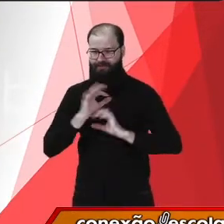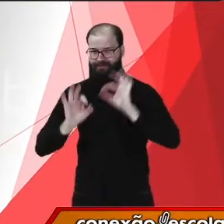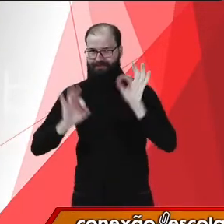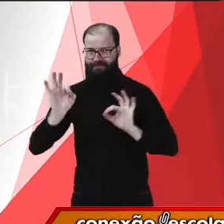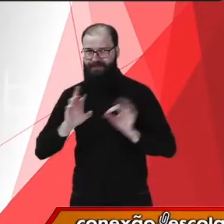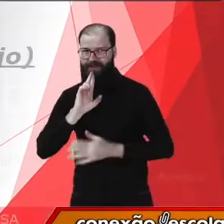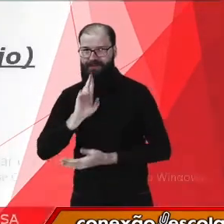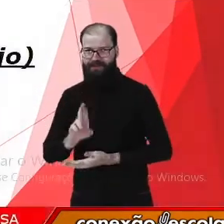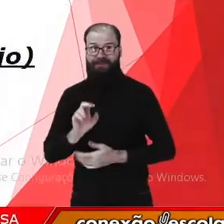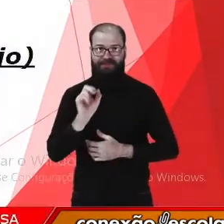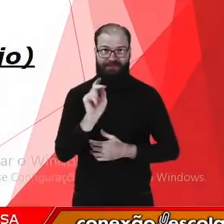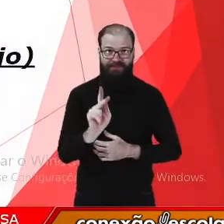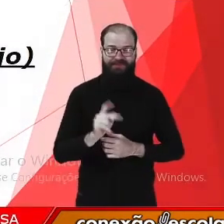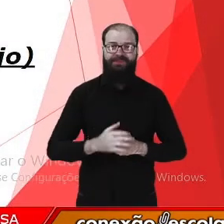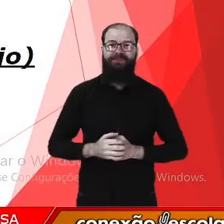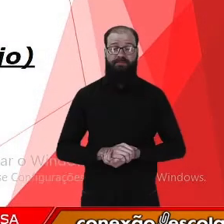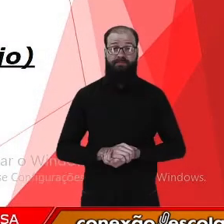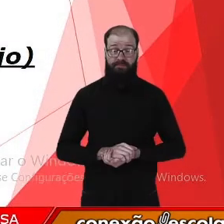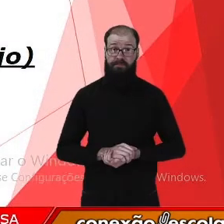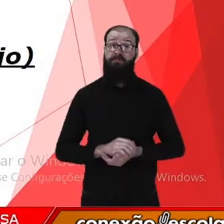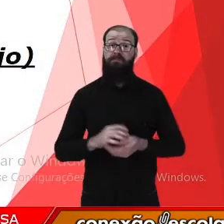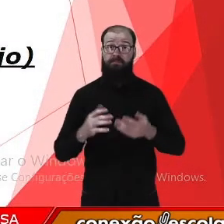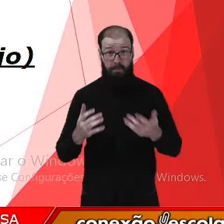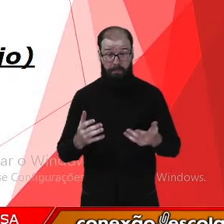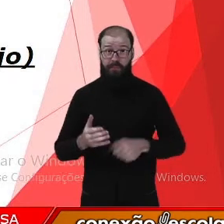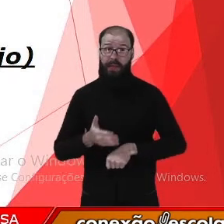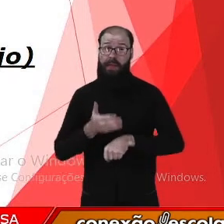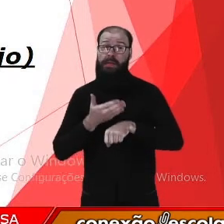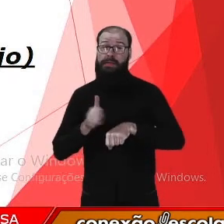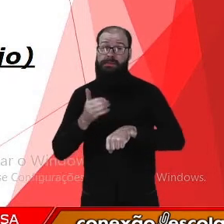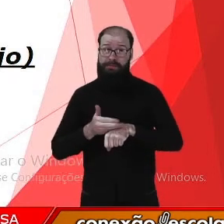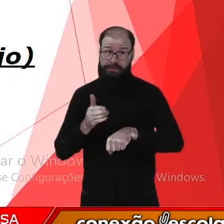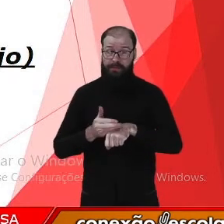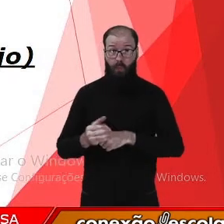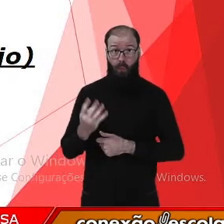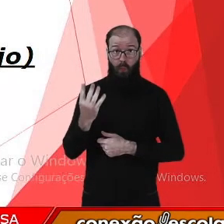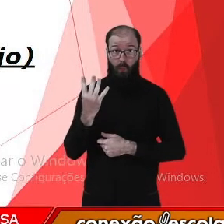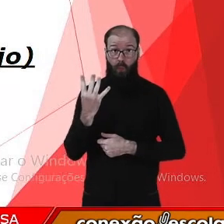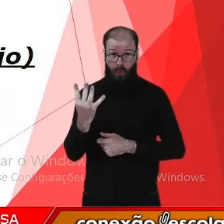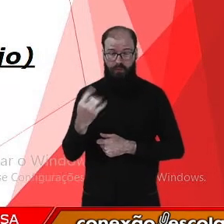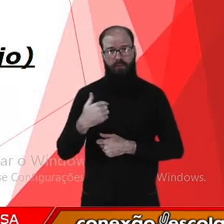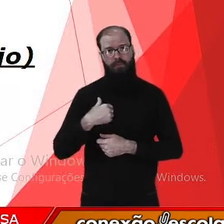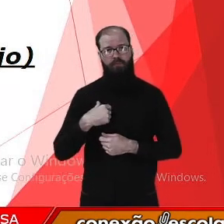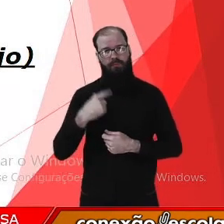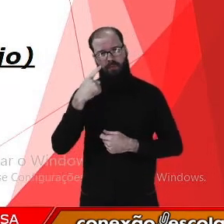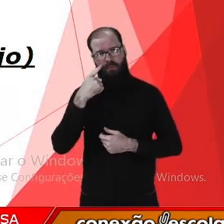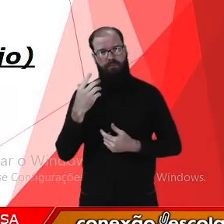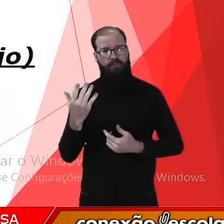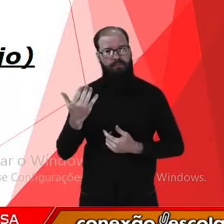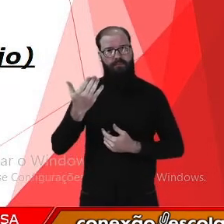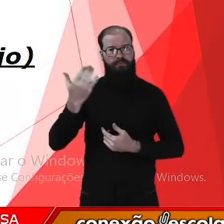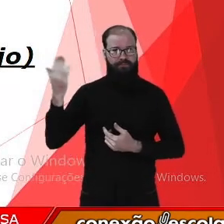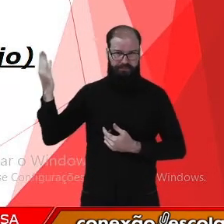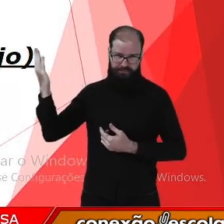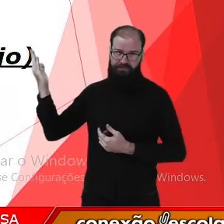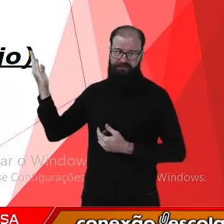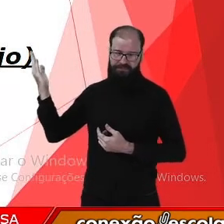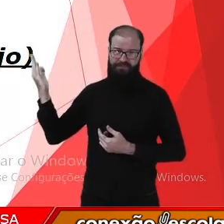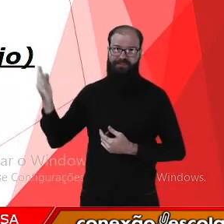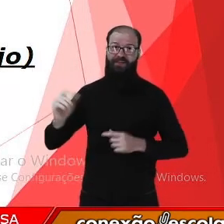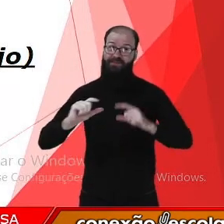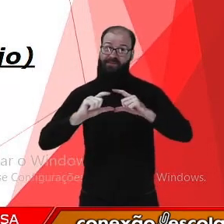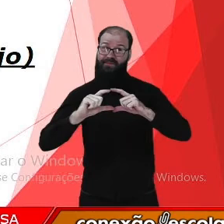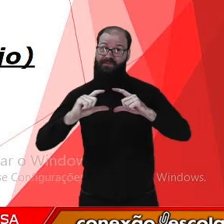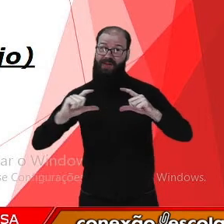exercícios, certo? Bom, e no exercício 4, eu coloquei aí para vocês. Leia a frase abaixo